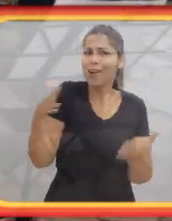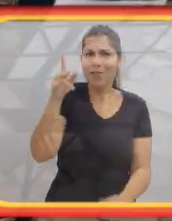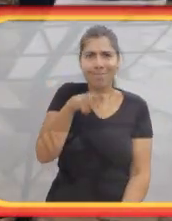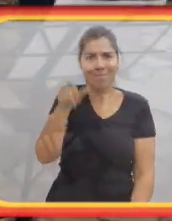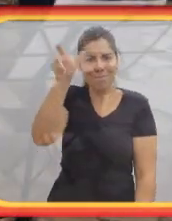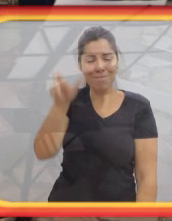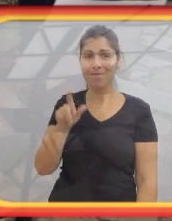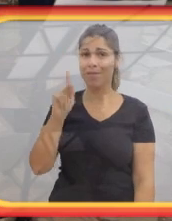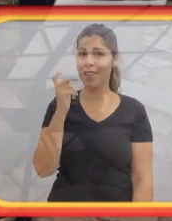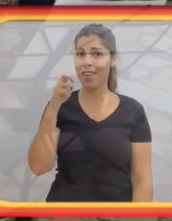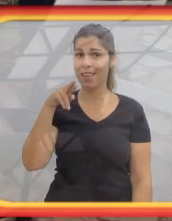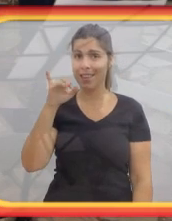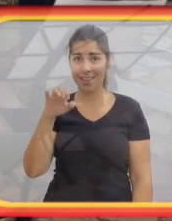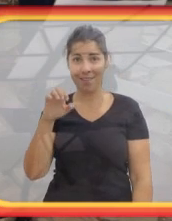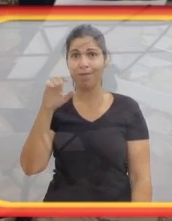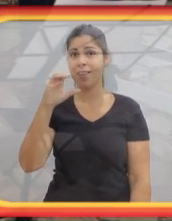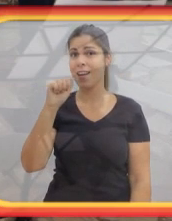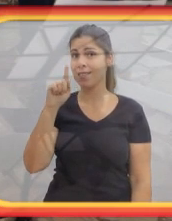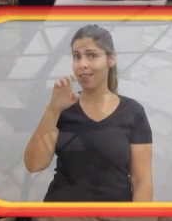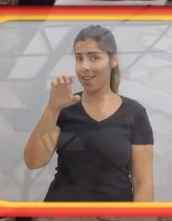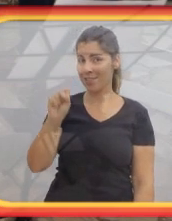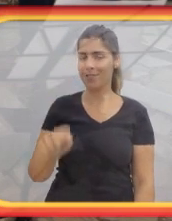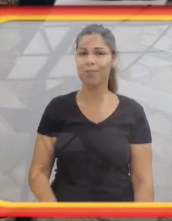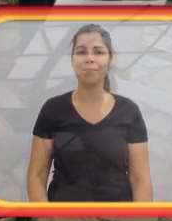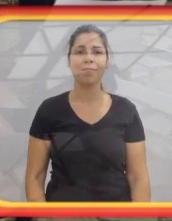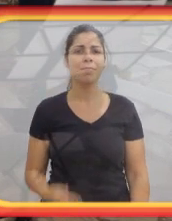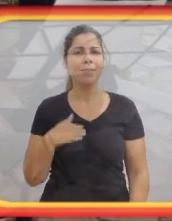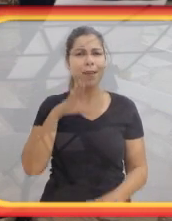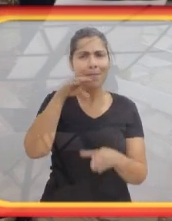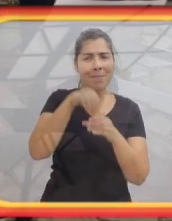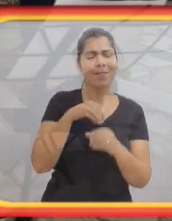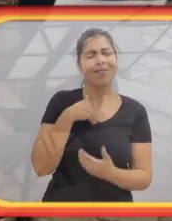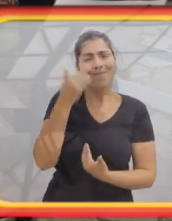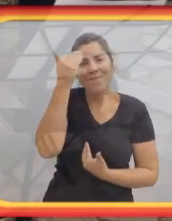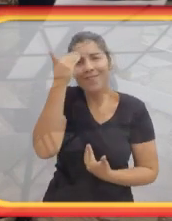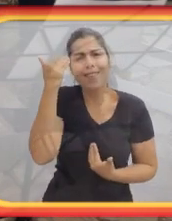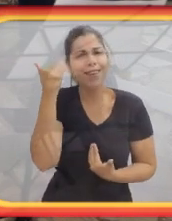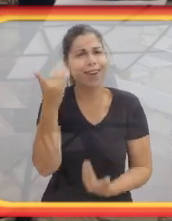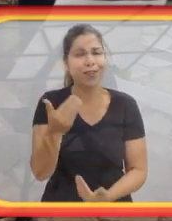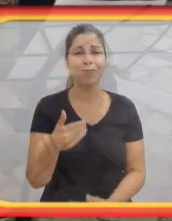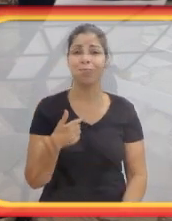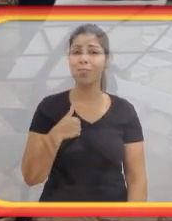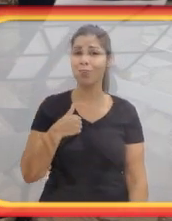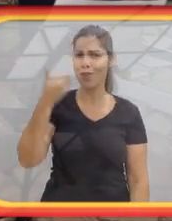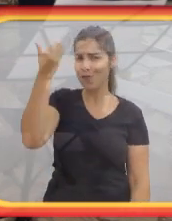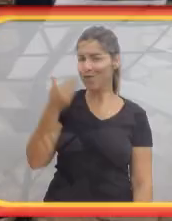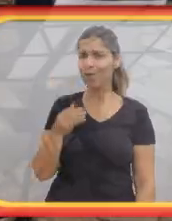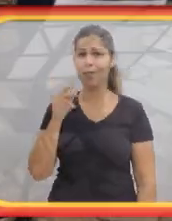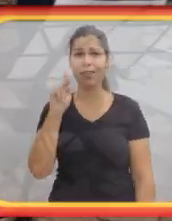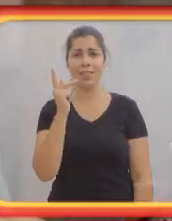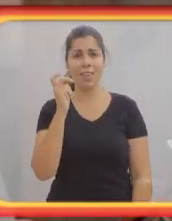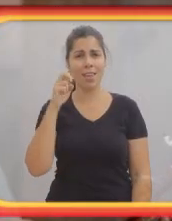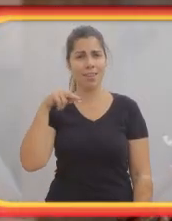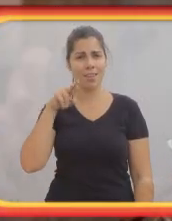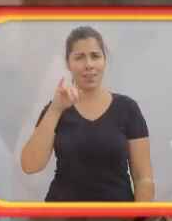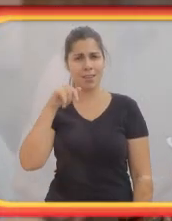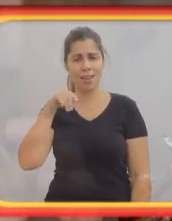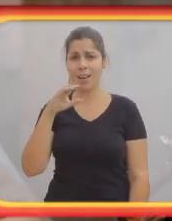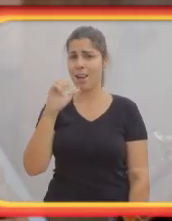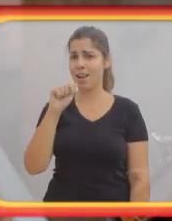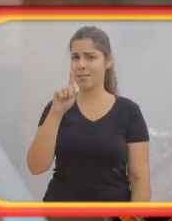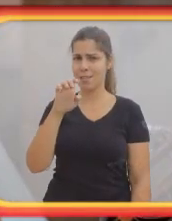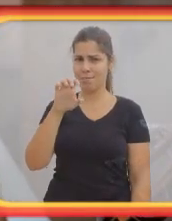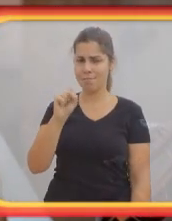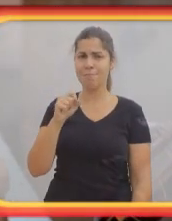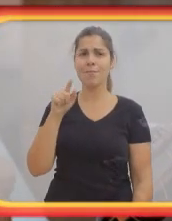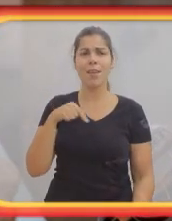lado do Joel e do outro grande mestre, que é o Henrique Cases. De minha parte, eu agradeço. Bem, eu sou o